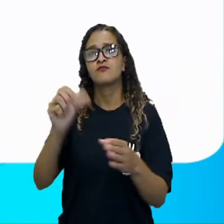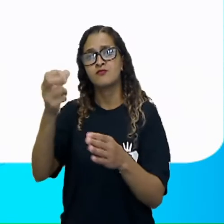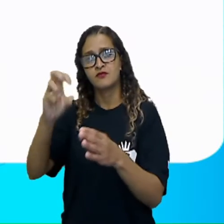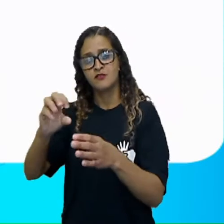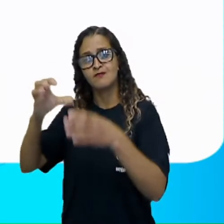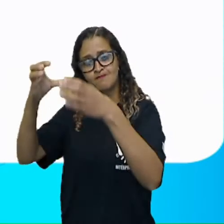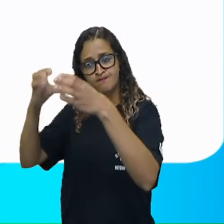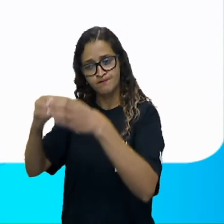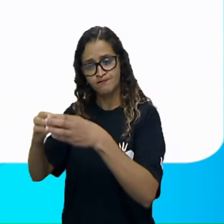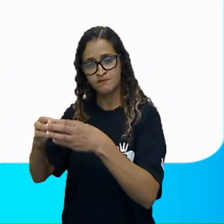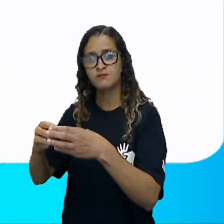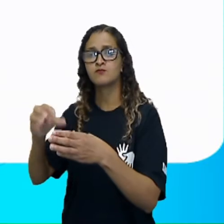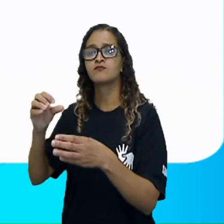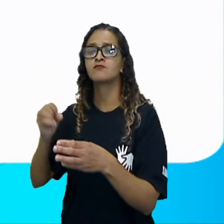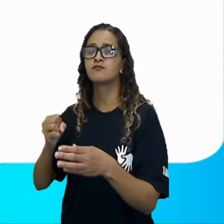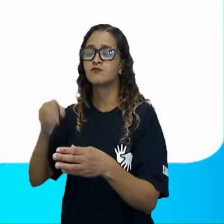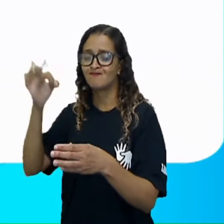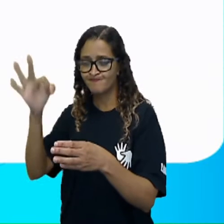aí vai.